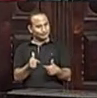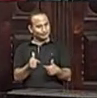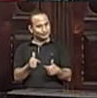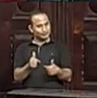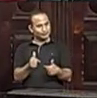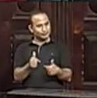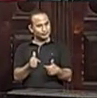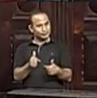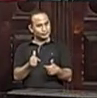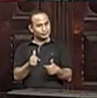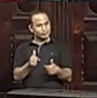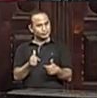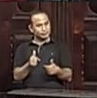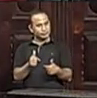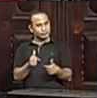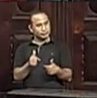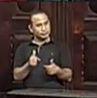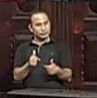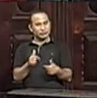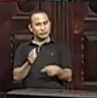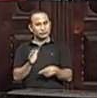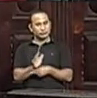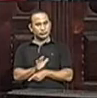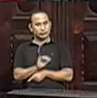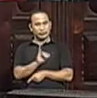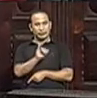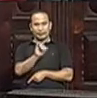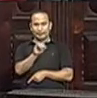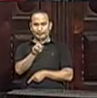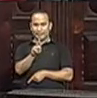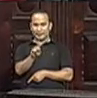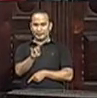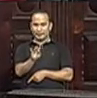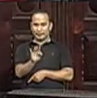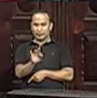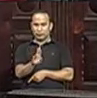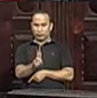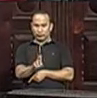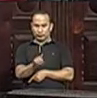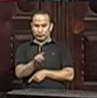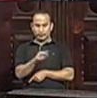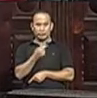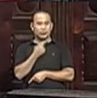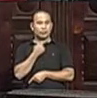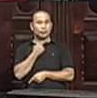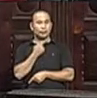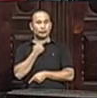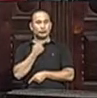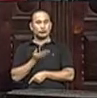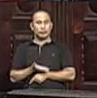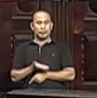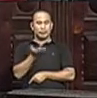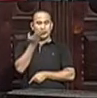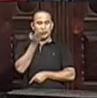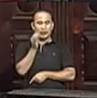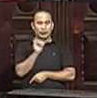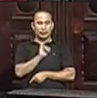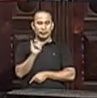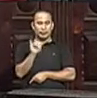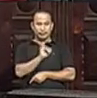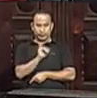do contribuinte do IPTU. Você não pode aumentar o imposto além